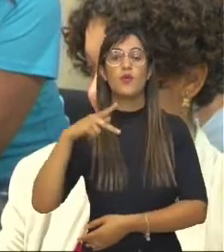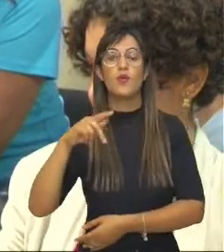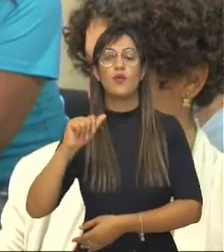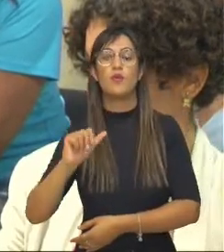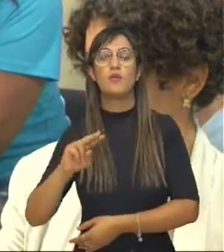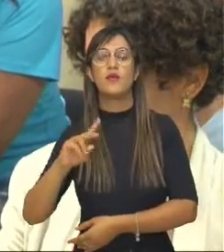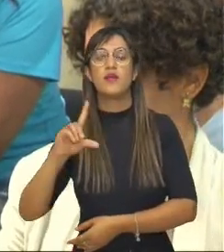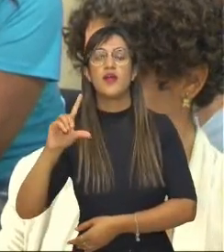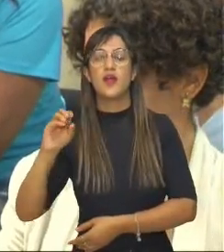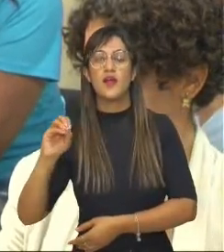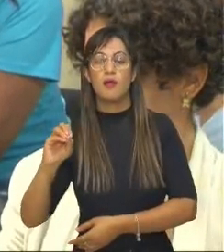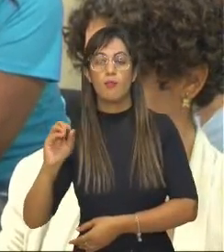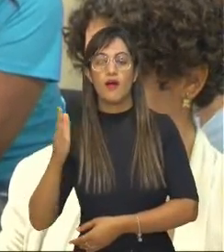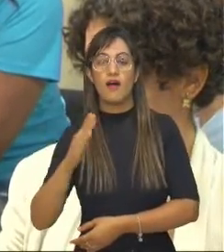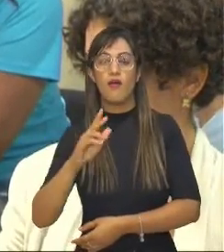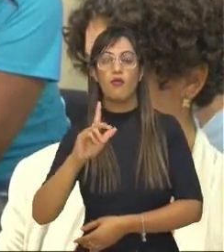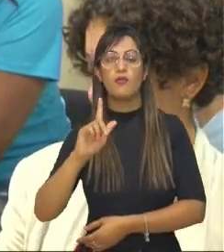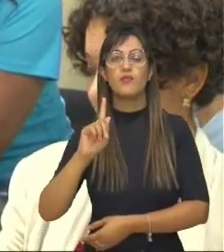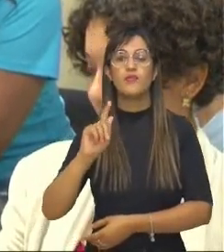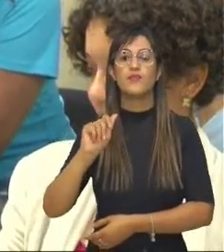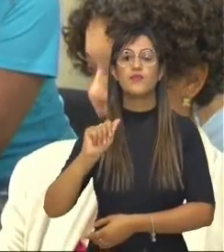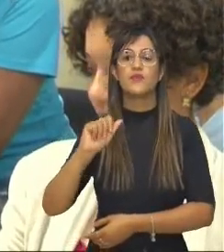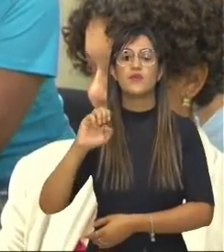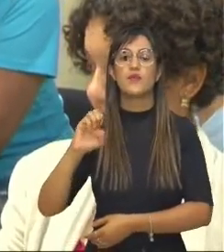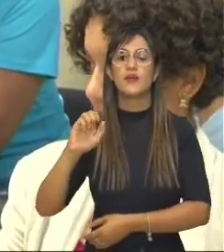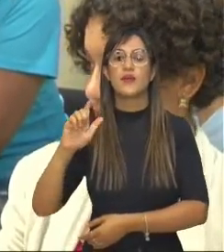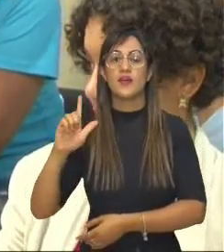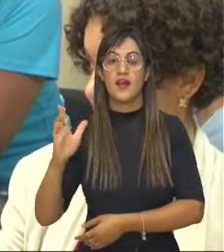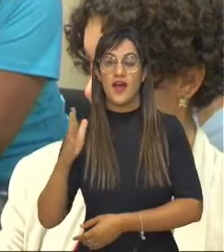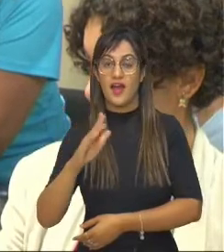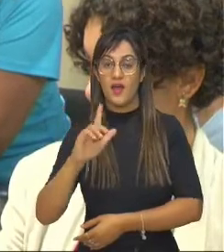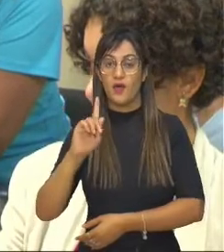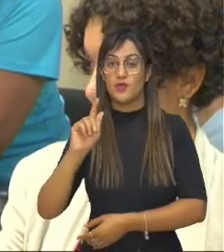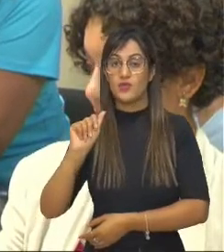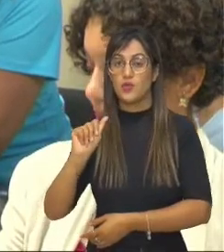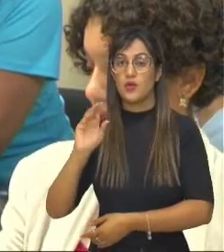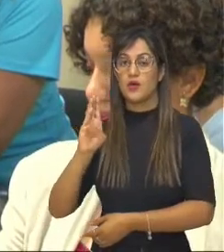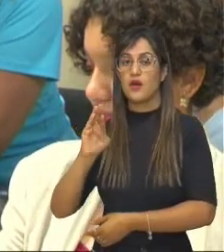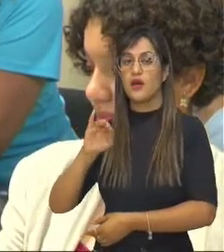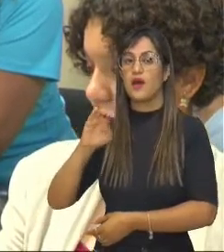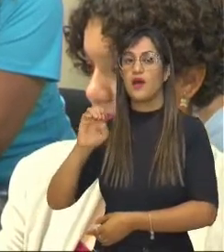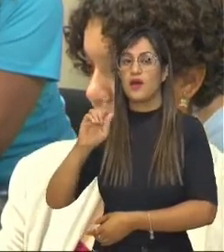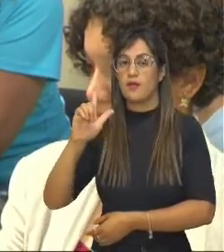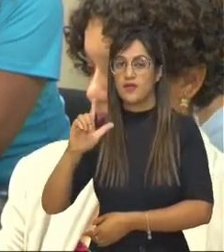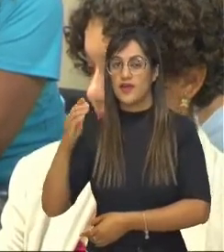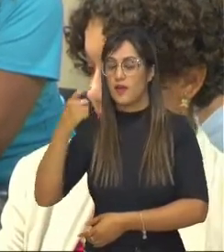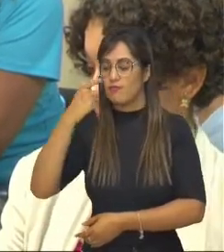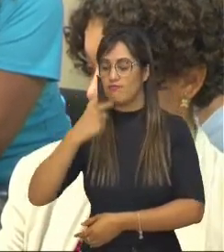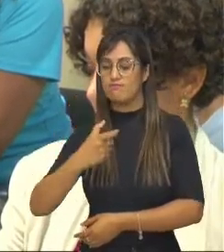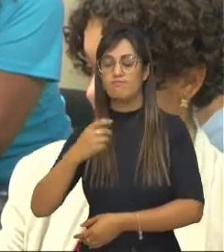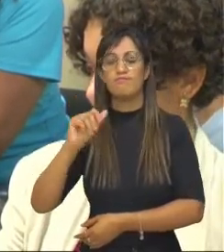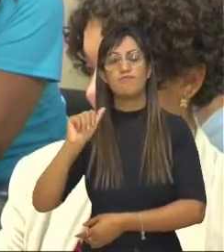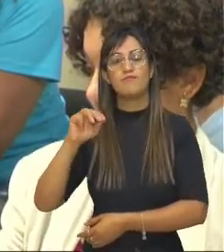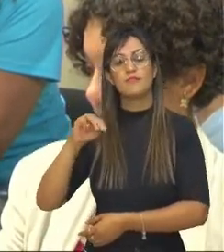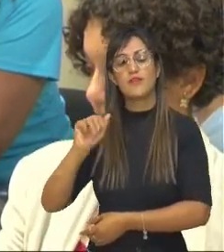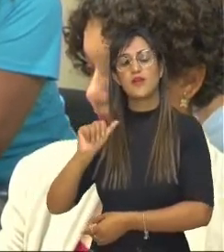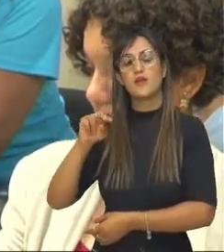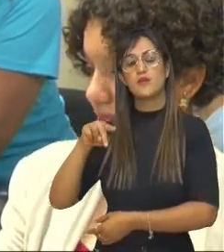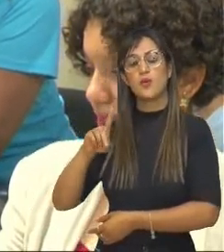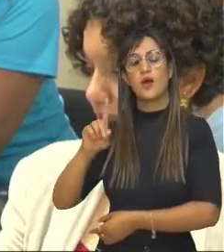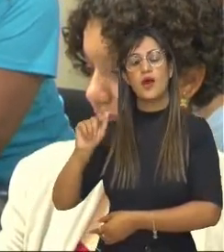Eu sou Gael. Eu sou Gabriel. Eu sou Amanda. Eu sou